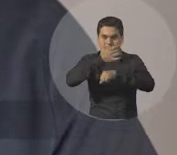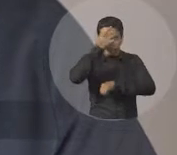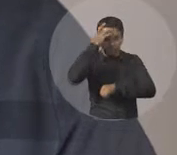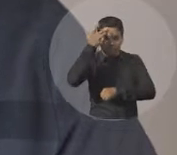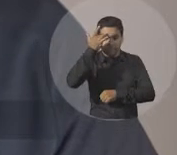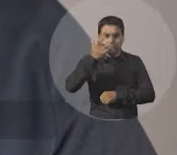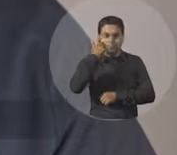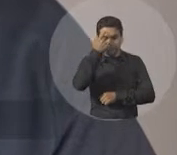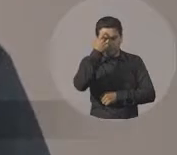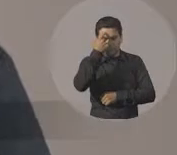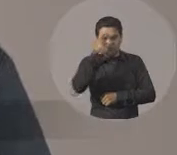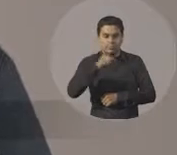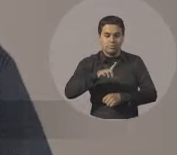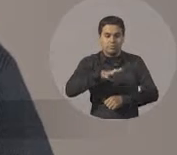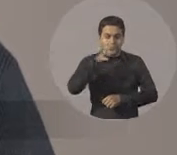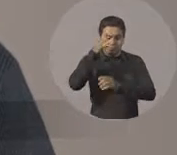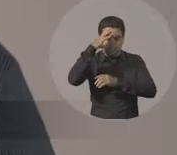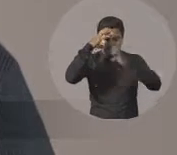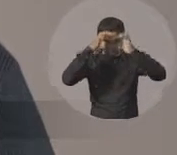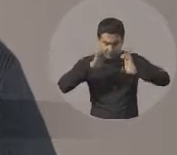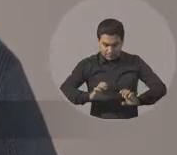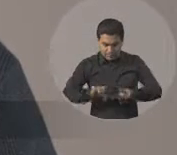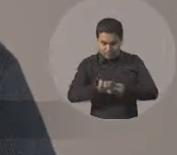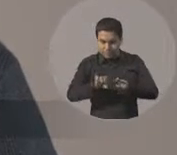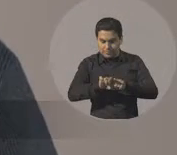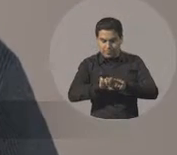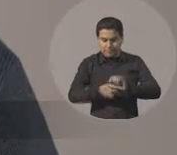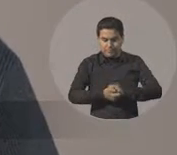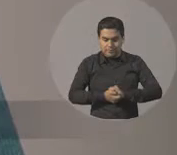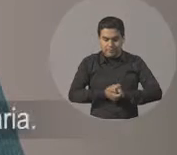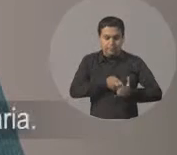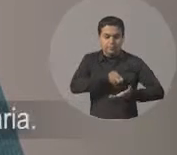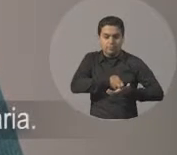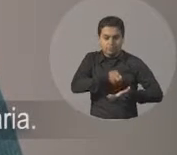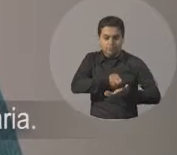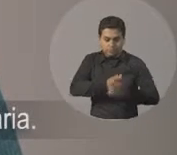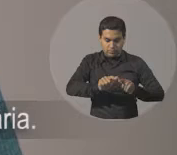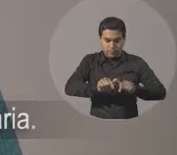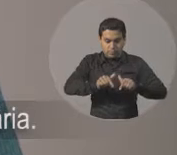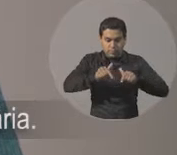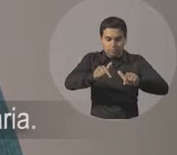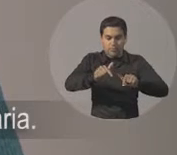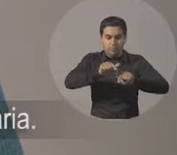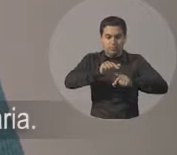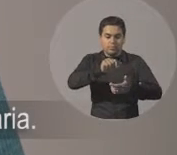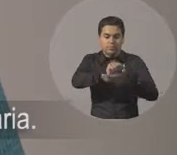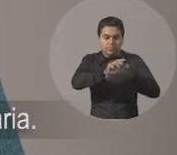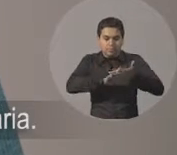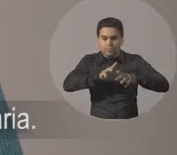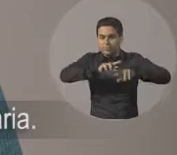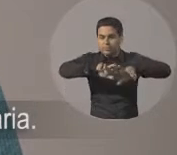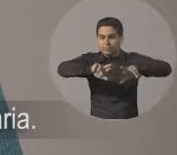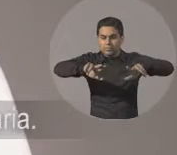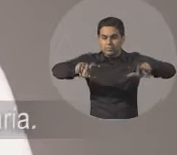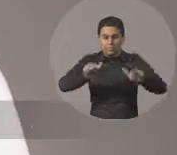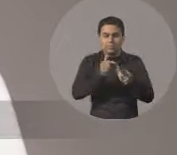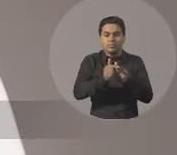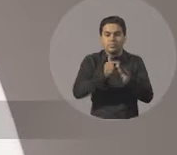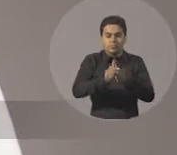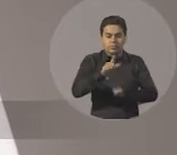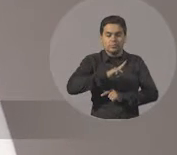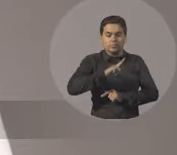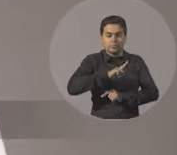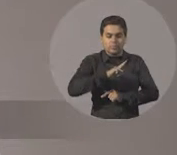tem grandeza de alma. Nobreza de caráter e hombridade. Determinação no desempenho de uma atividade necessária.